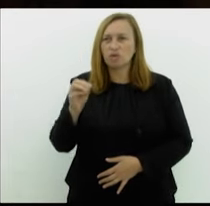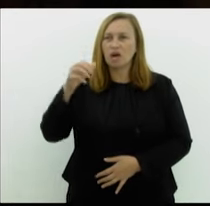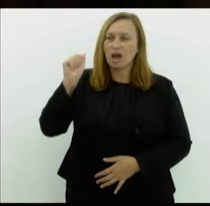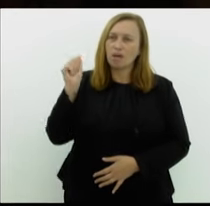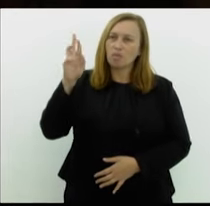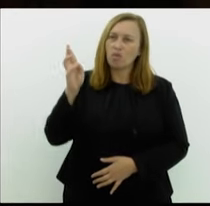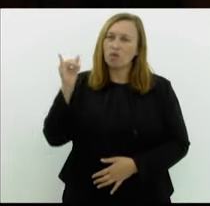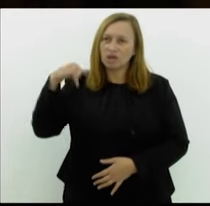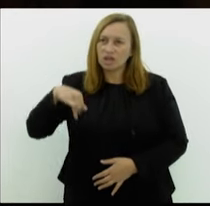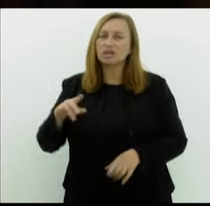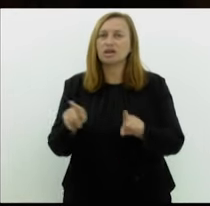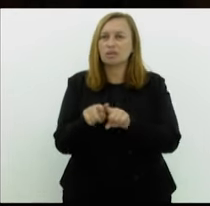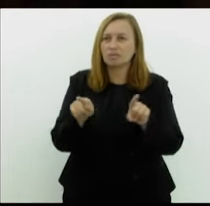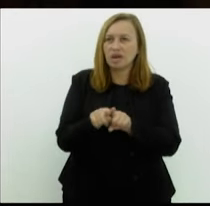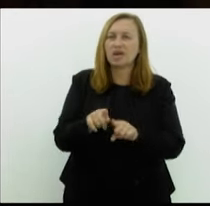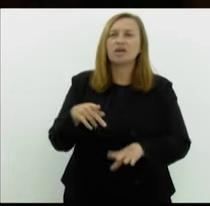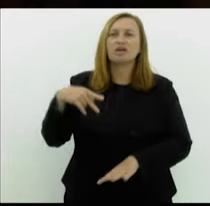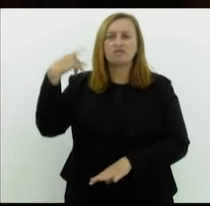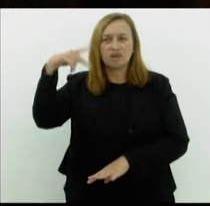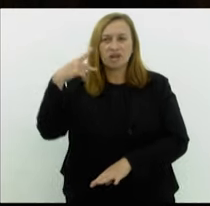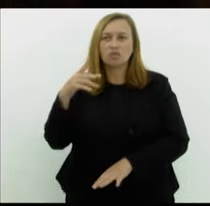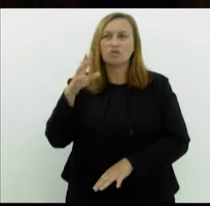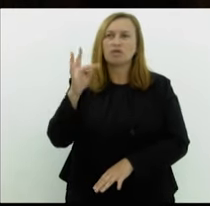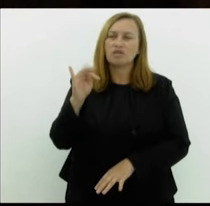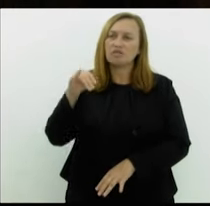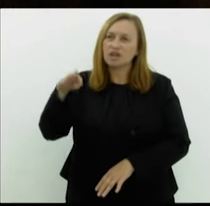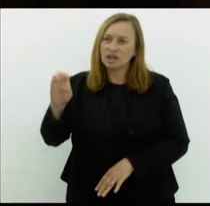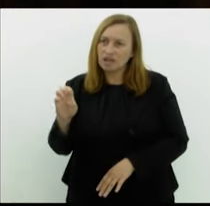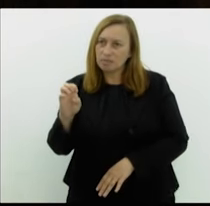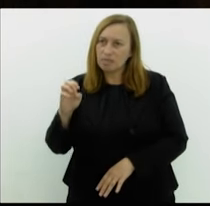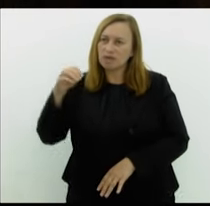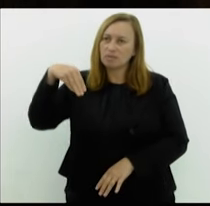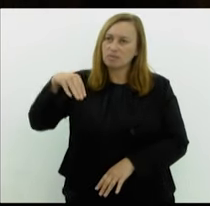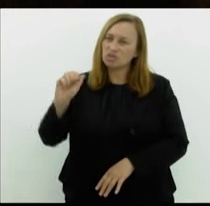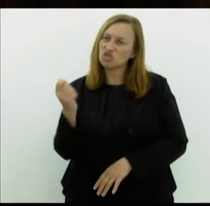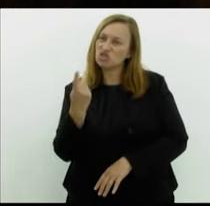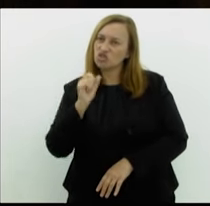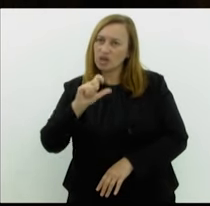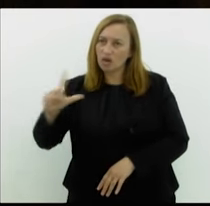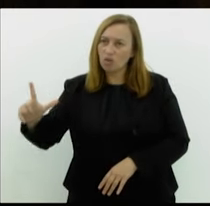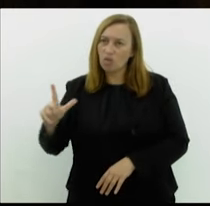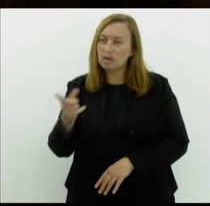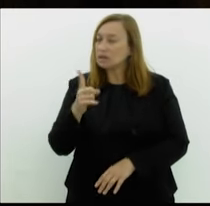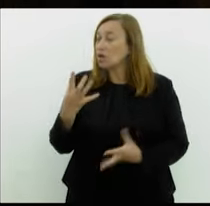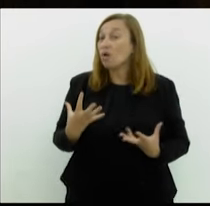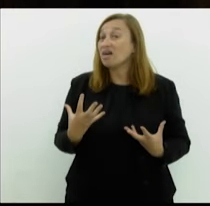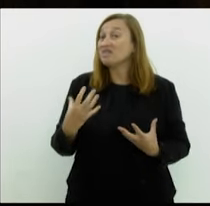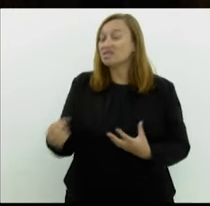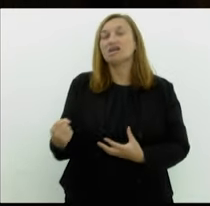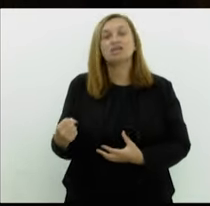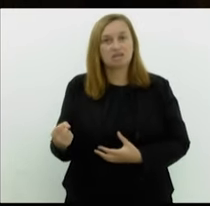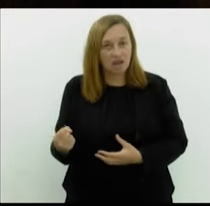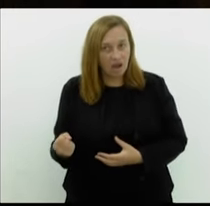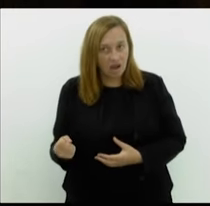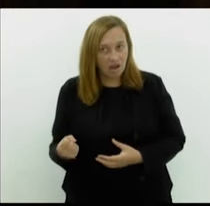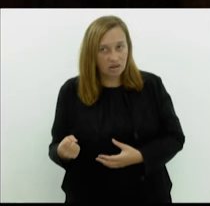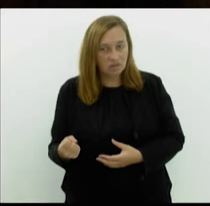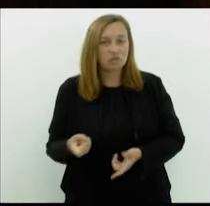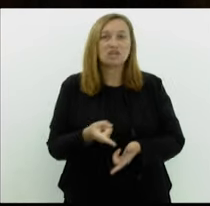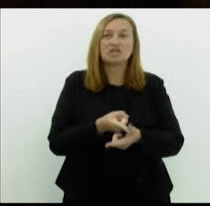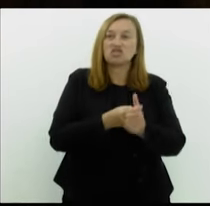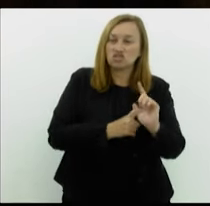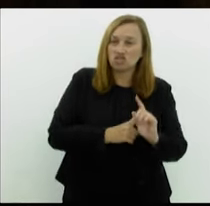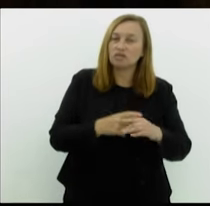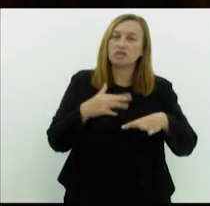vereador Felipe Michel, raríssimas exceções foram aquelas que não foram complacentes com esse endividamento